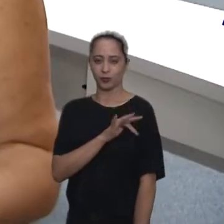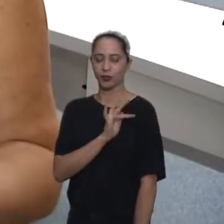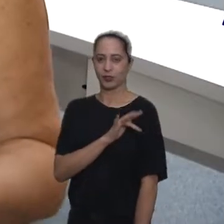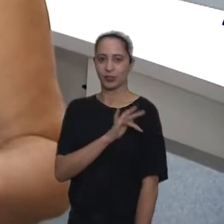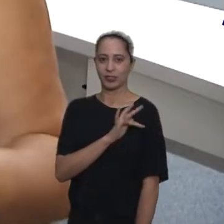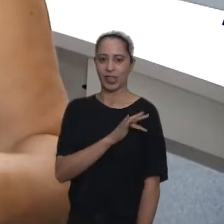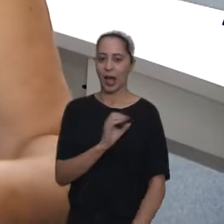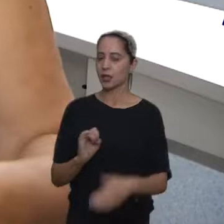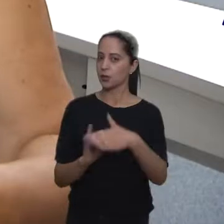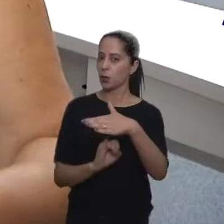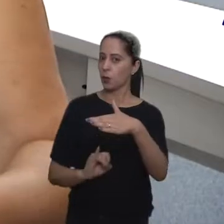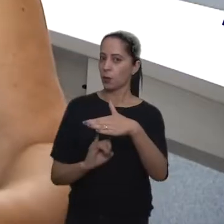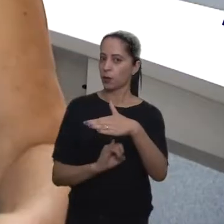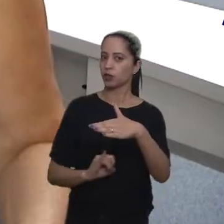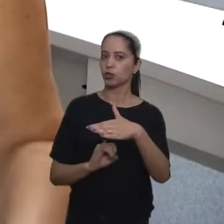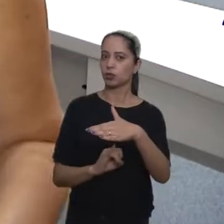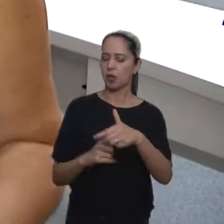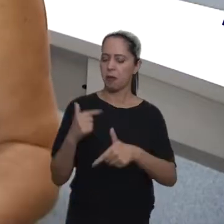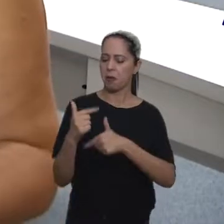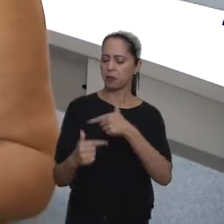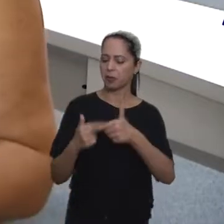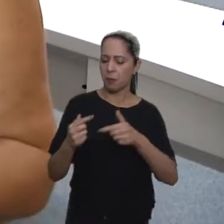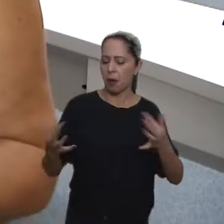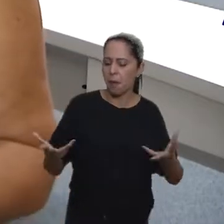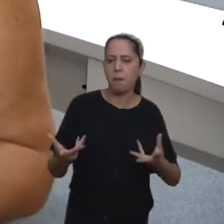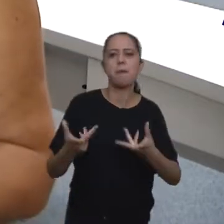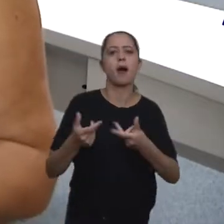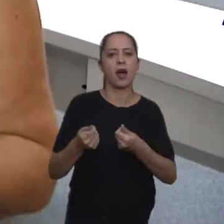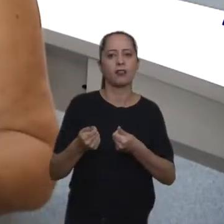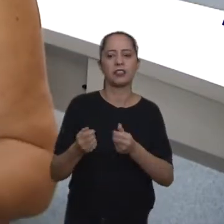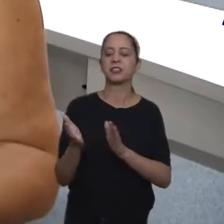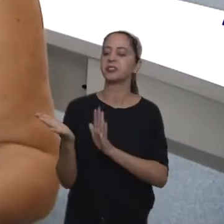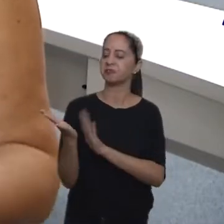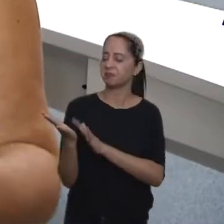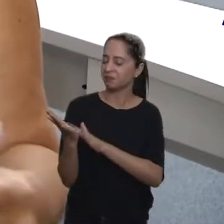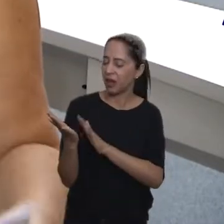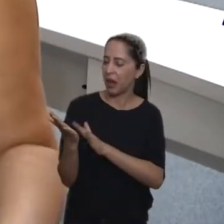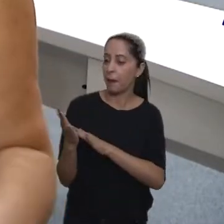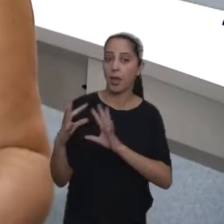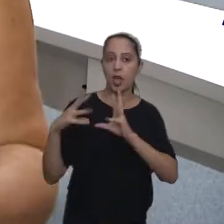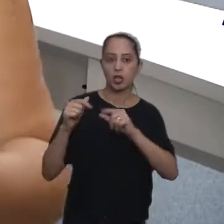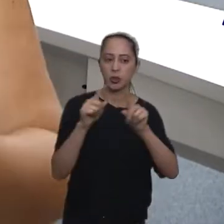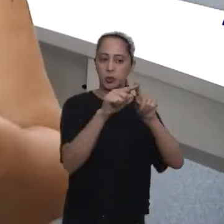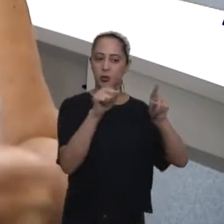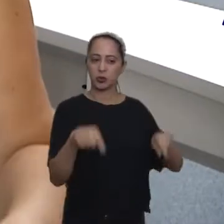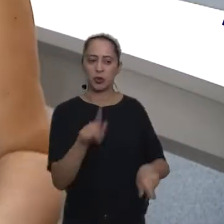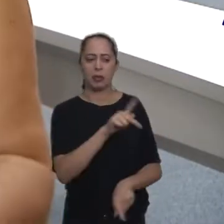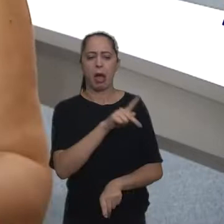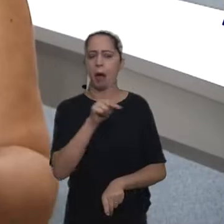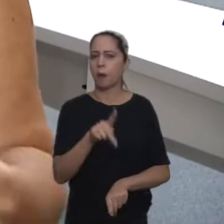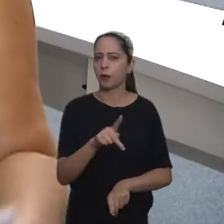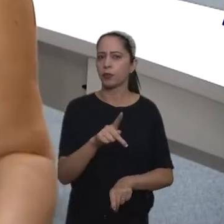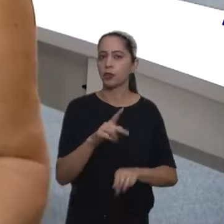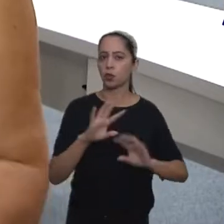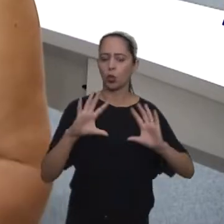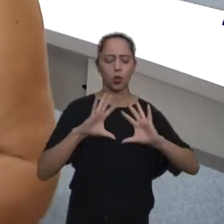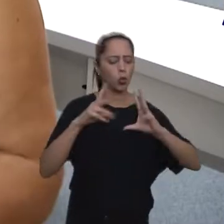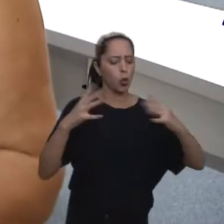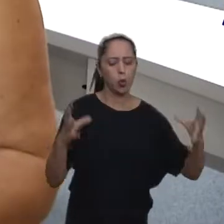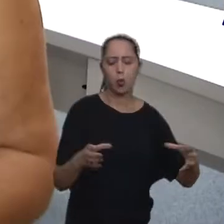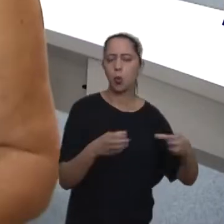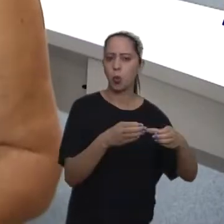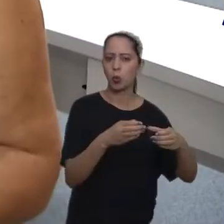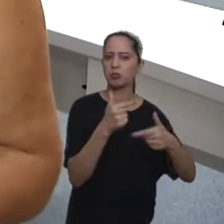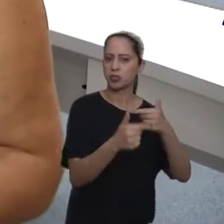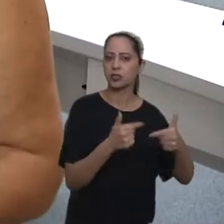é uma instituição que tem feito um trabalho maravilhoso, e parabenizar aqui os funcionários, os professores,